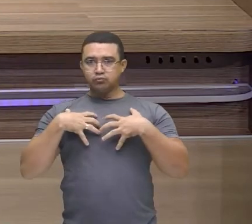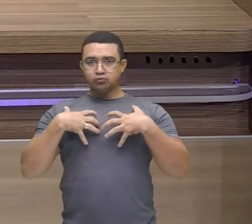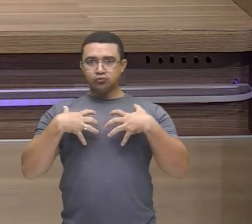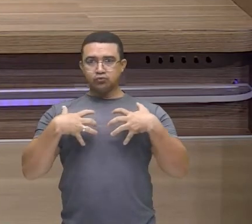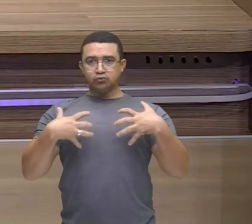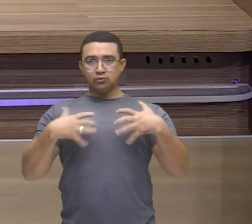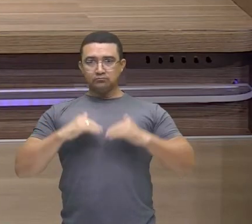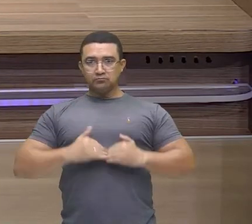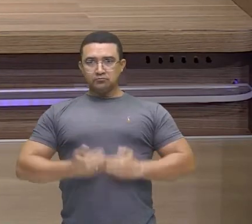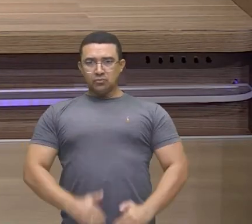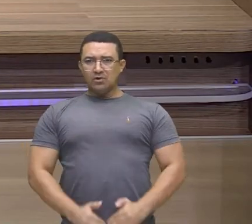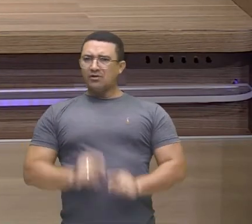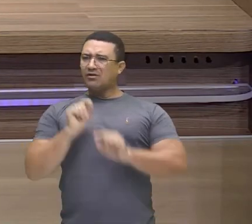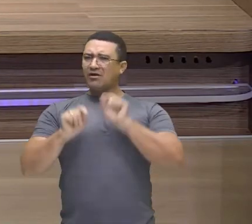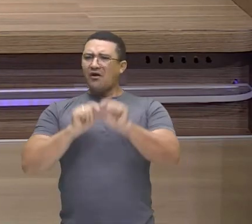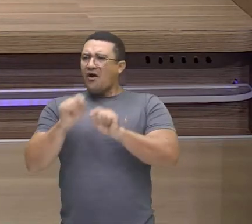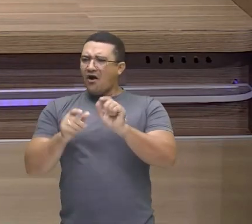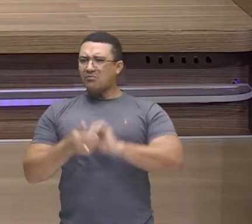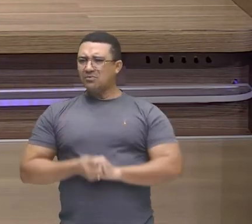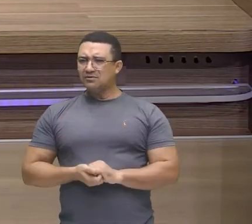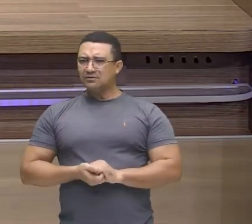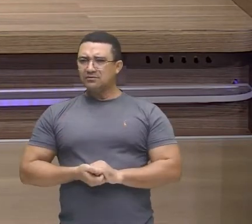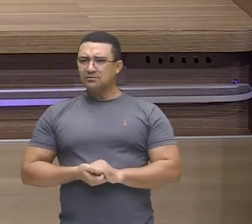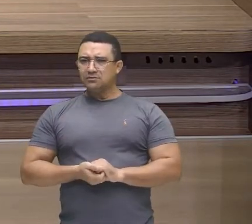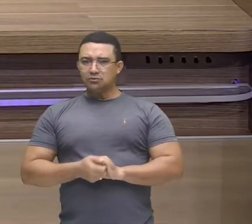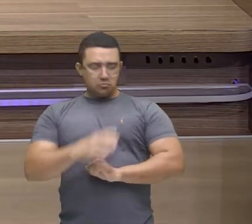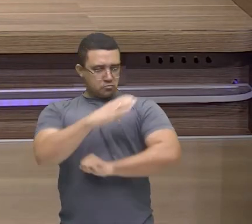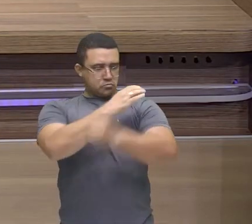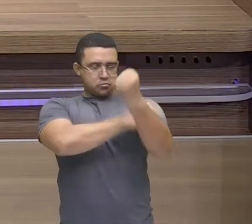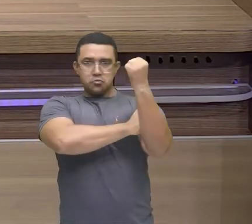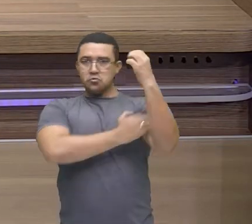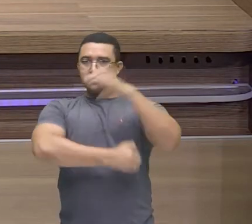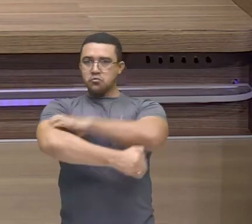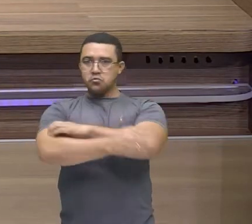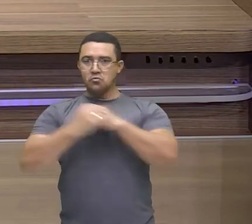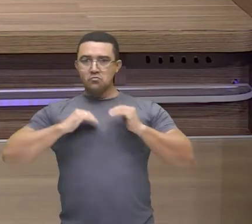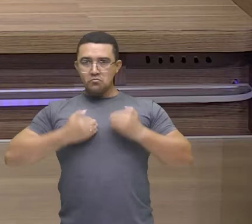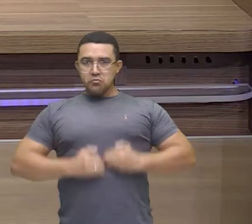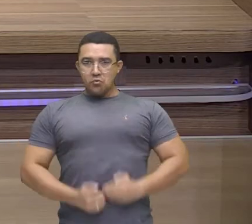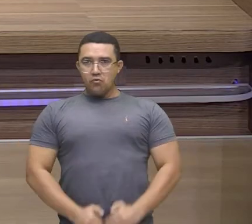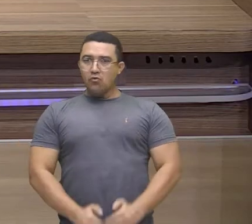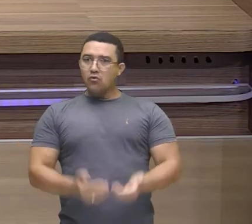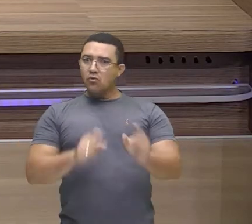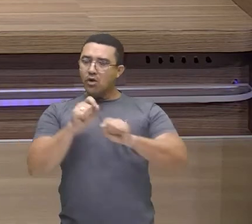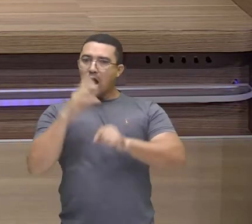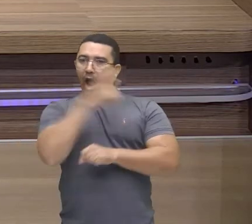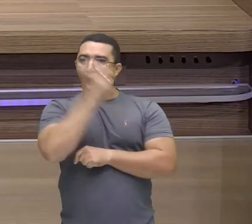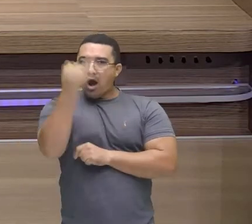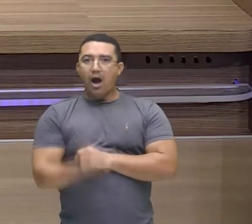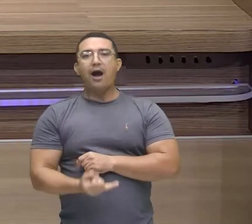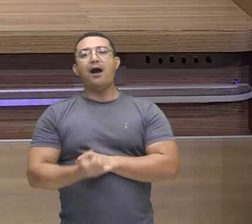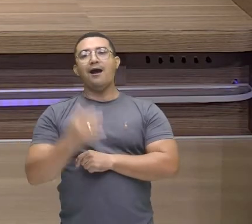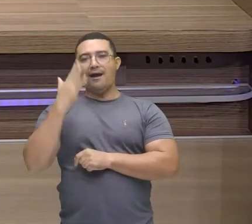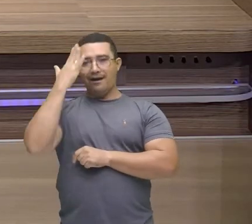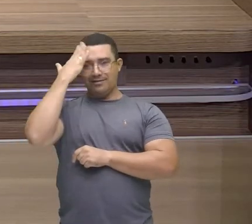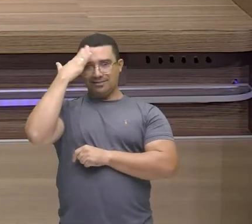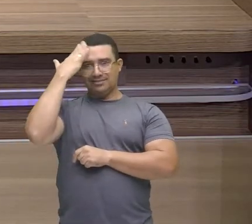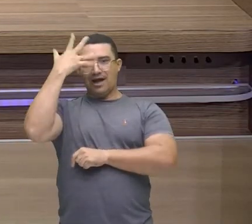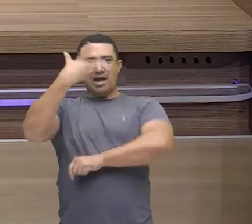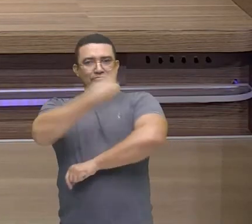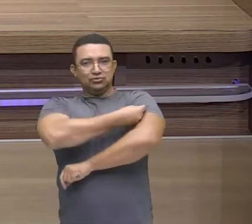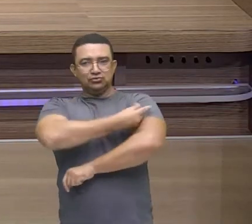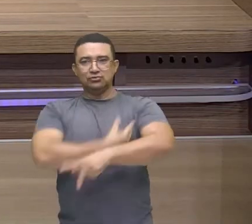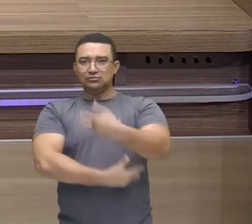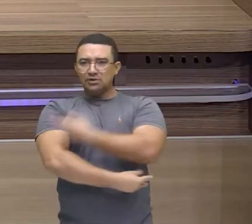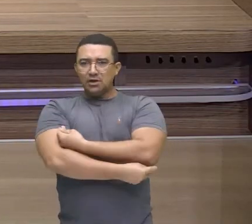todo musculoso, né? Desenvolveu os músculos todos, ele hipertrofiou os músculos, aí todo mundo sabe que ele está bombado, e aí todos